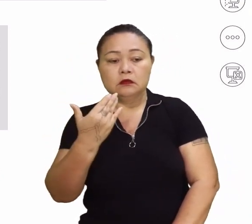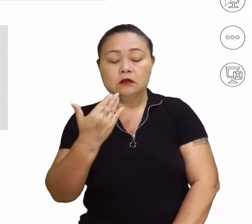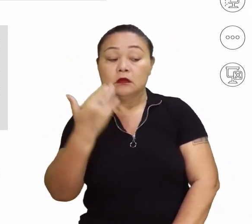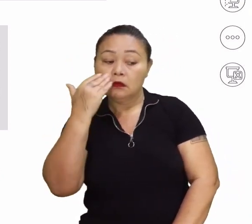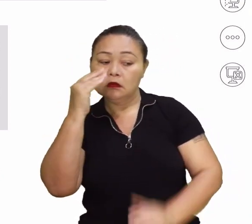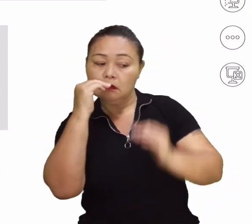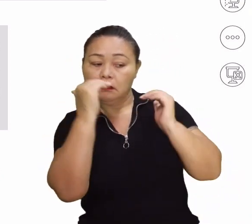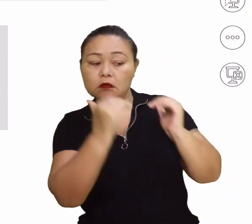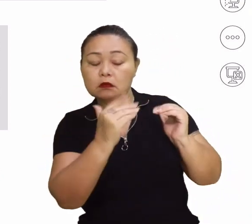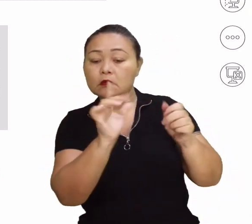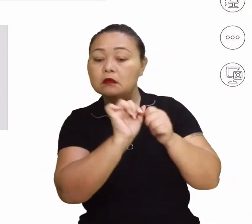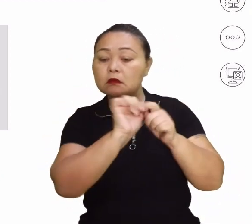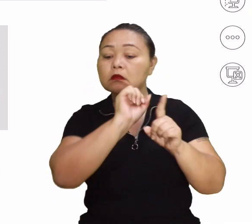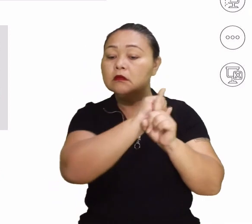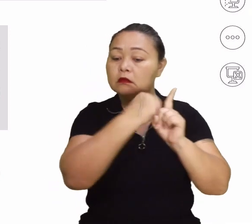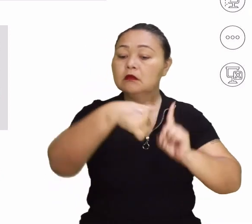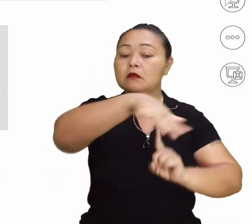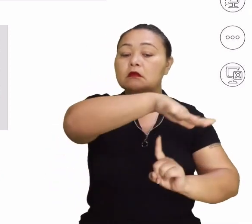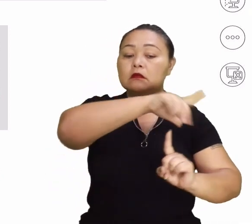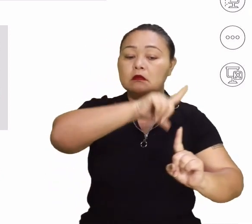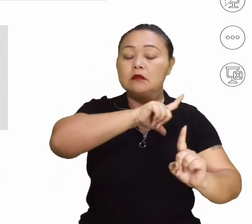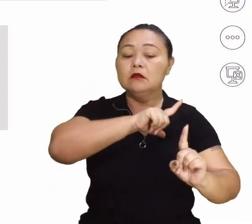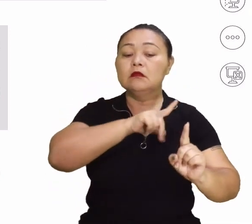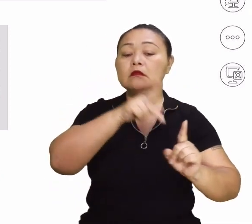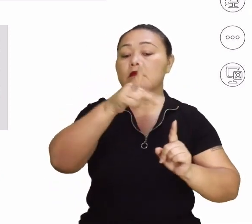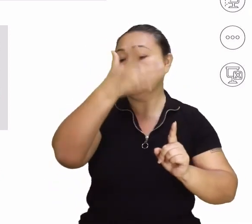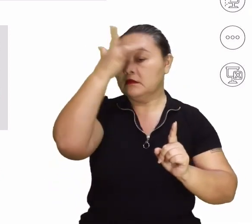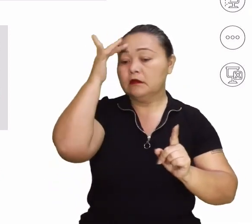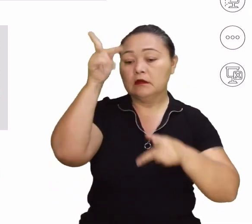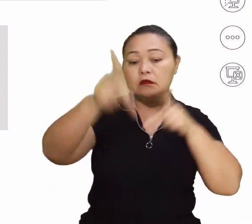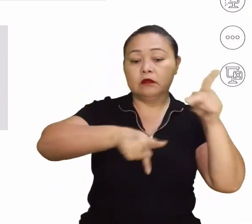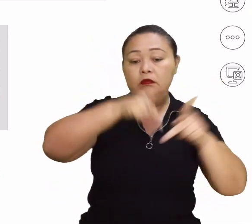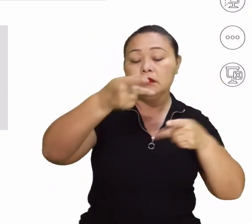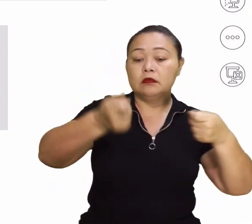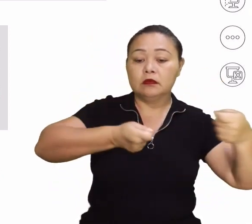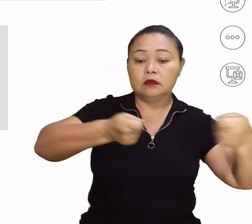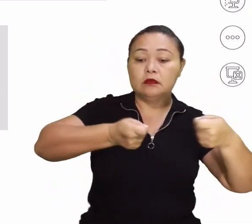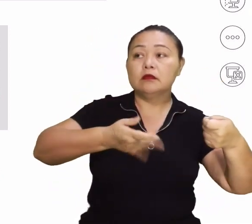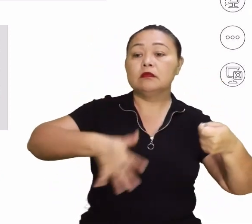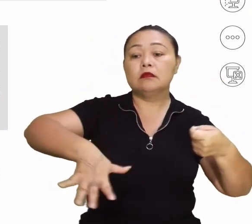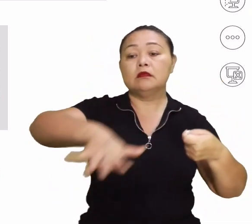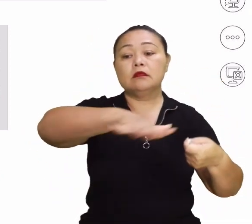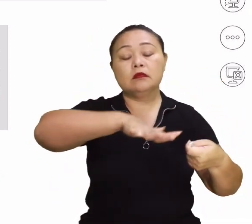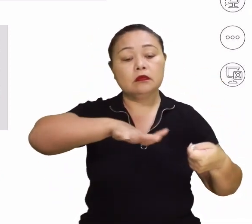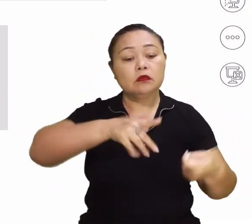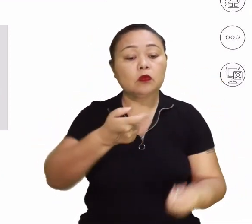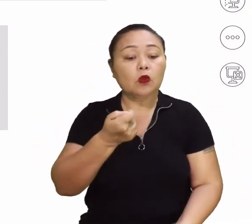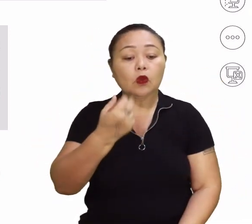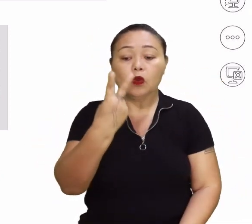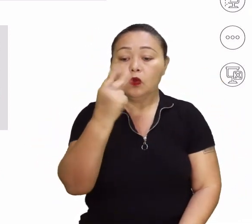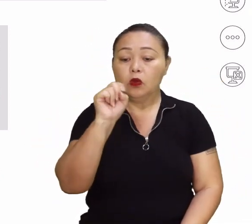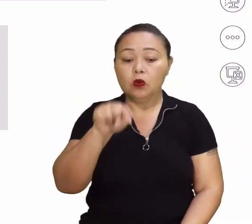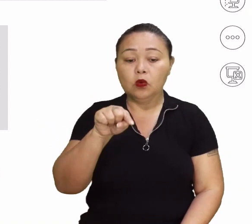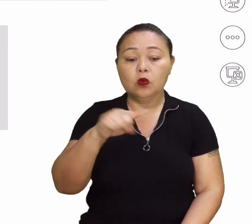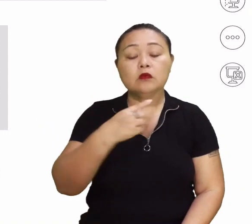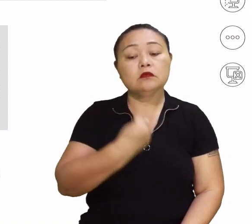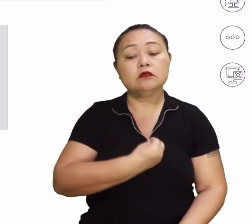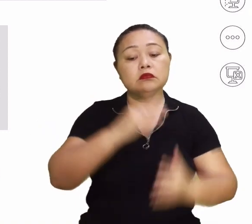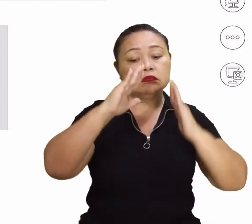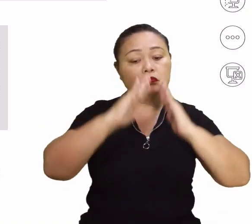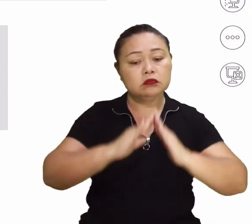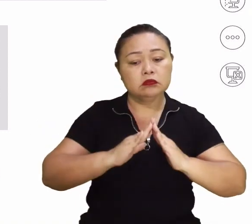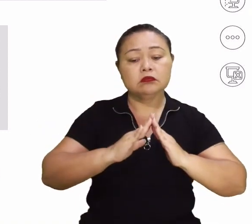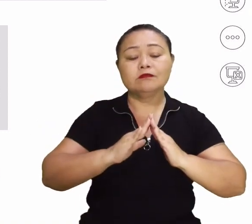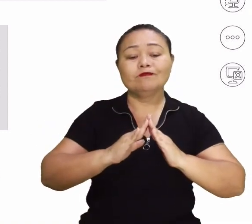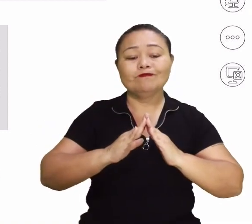dando atenção, né, para a situação social desse pessoal, dessa população garimpeira da área. Quase 2.000 pessoas que vivem em